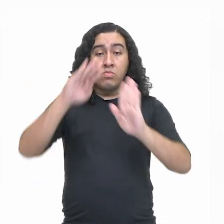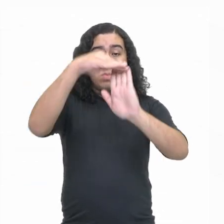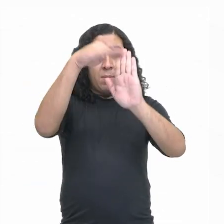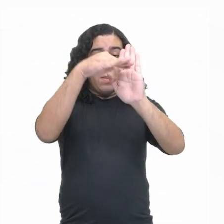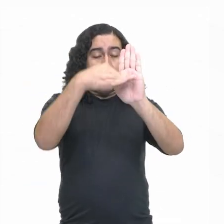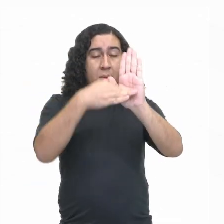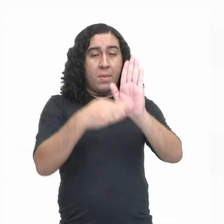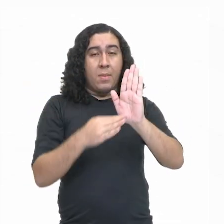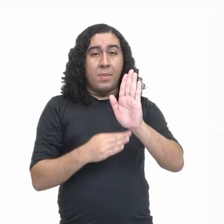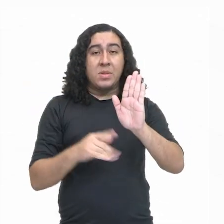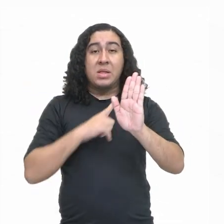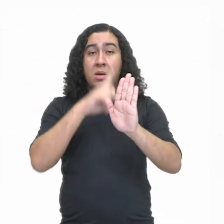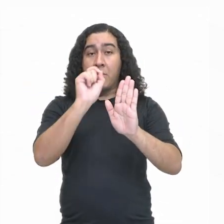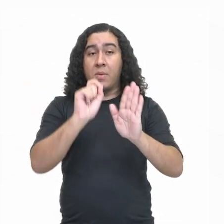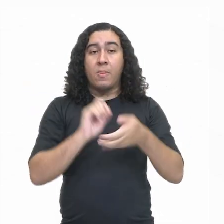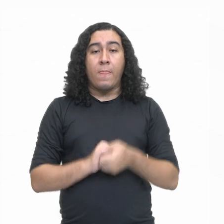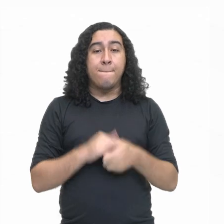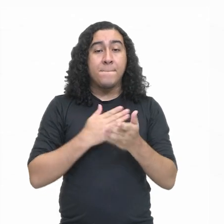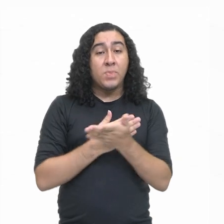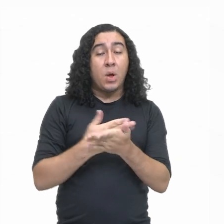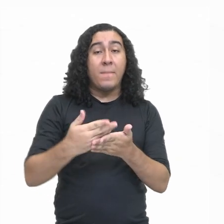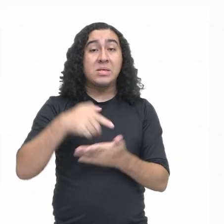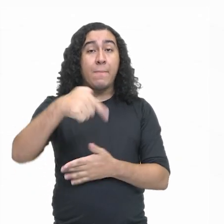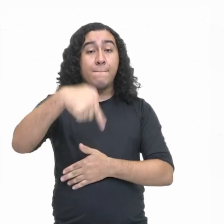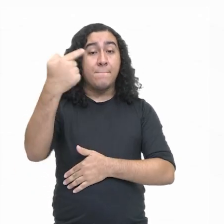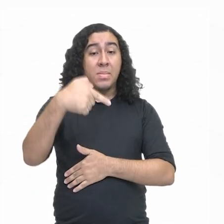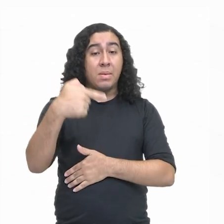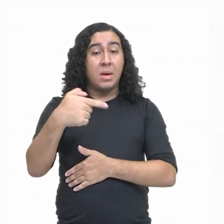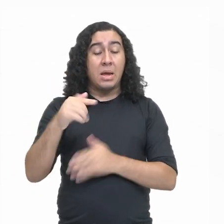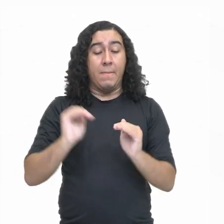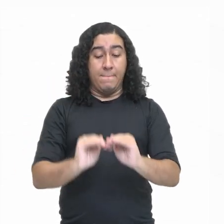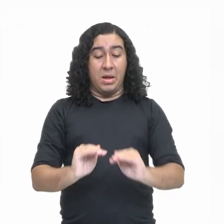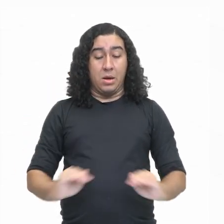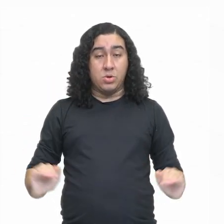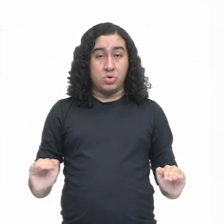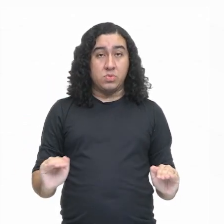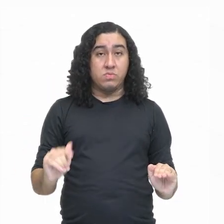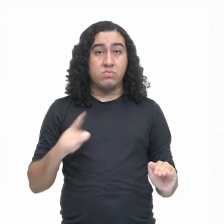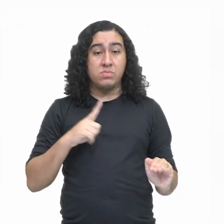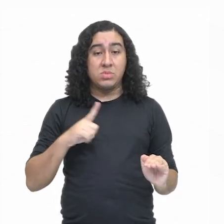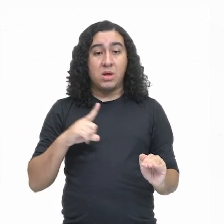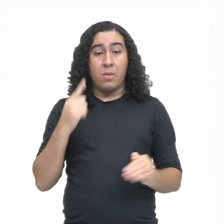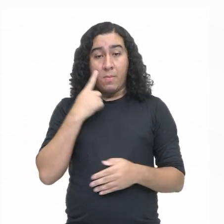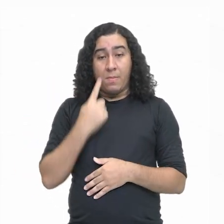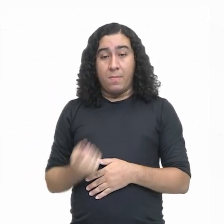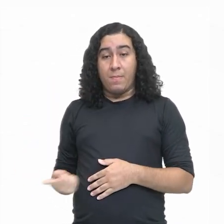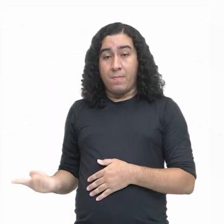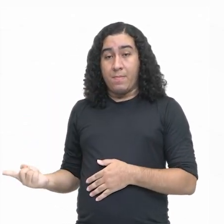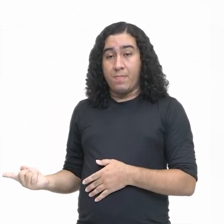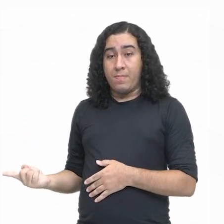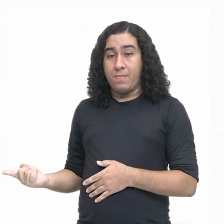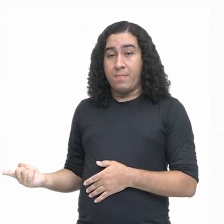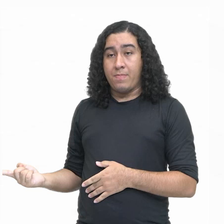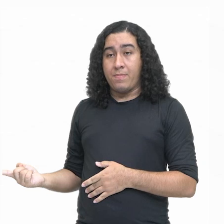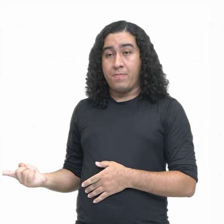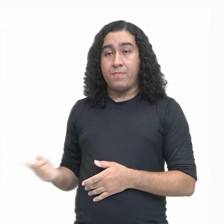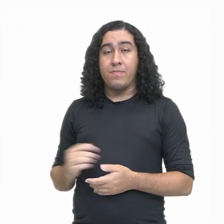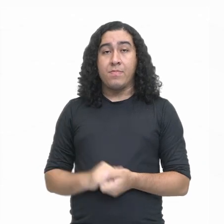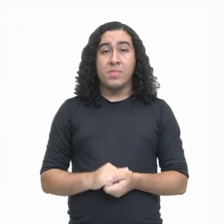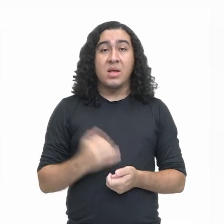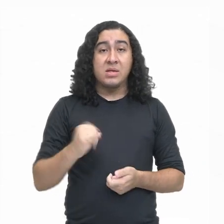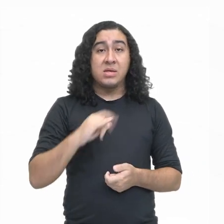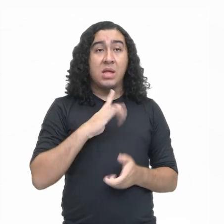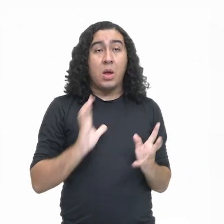as categorias que começa lá com a espécie, certo? Então, quando eu tenho um grupo